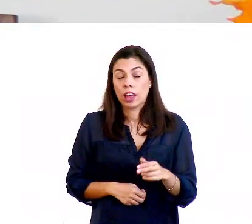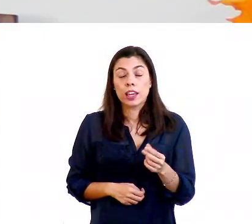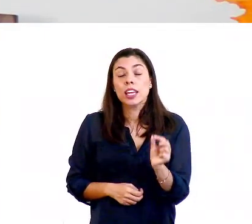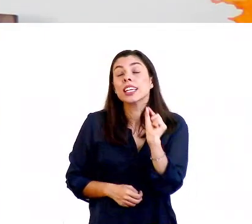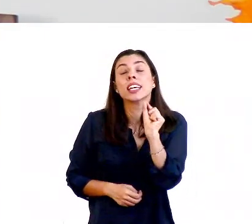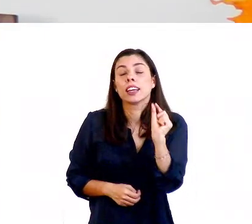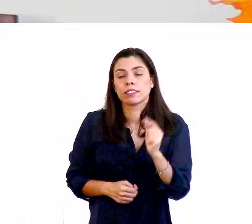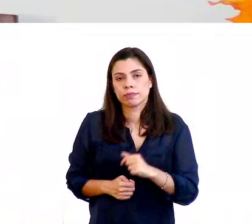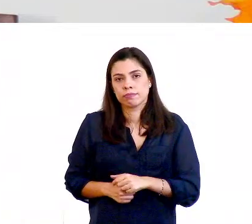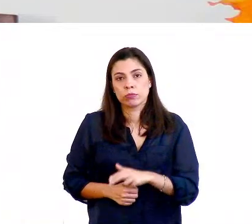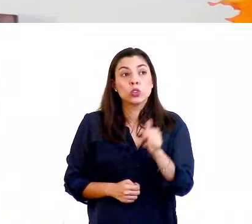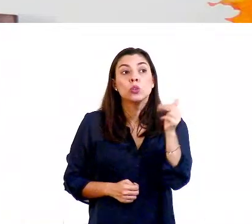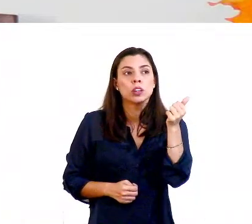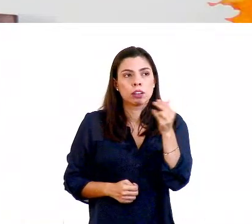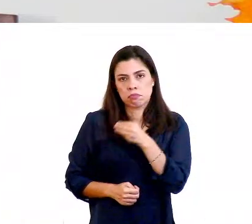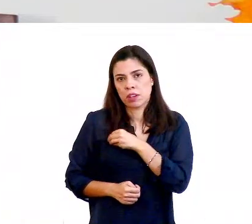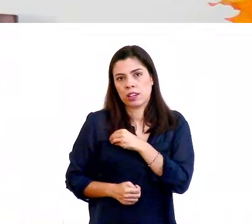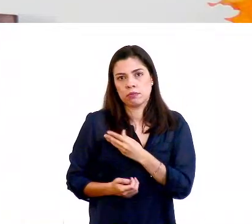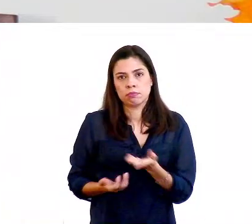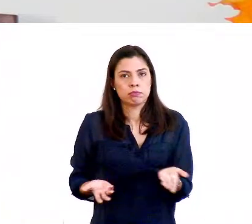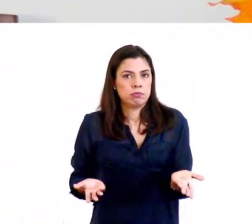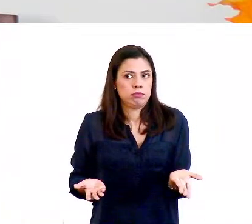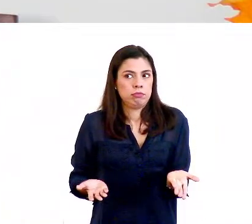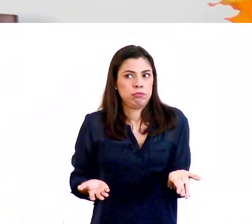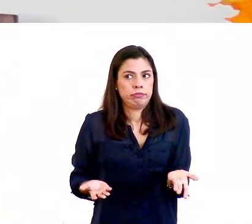Quem pode dizer isso?